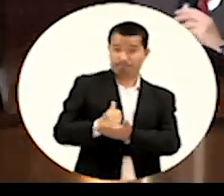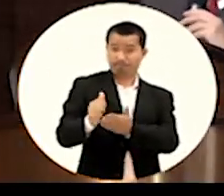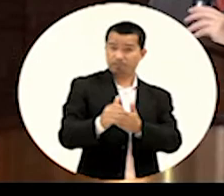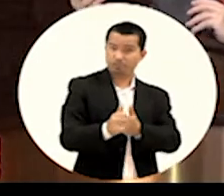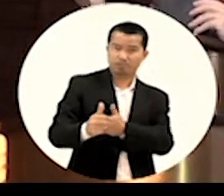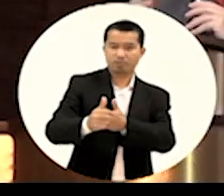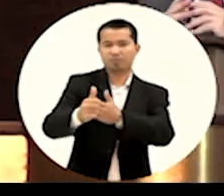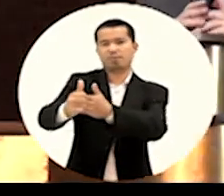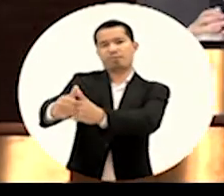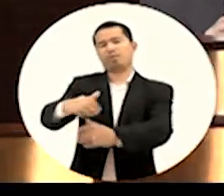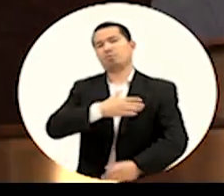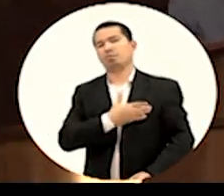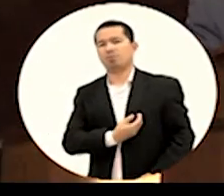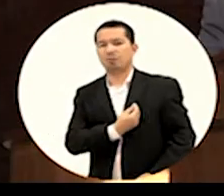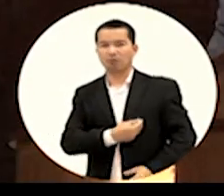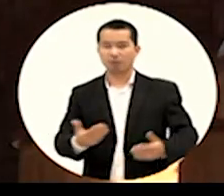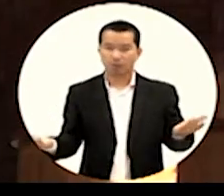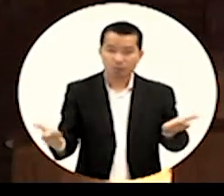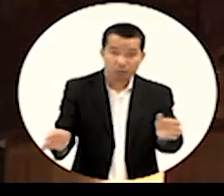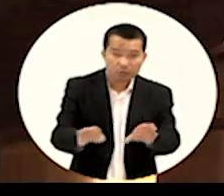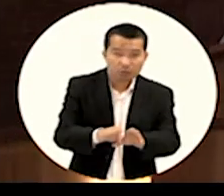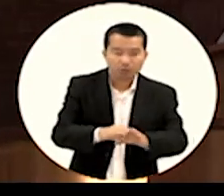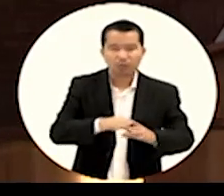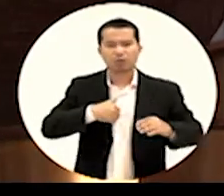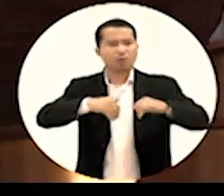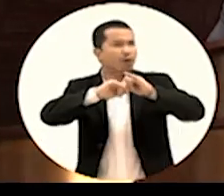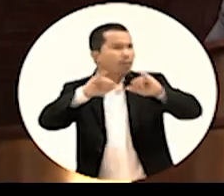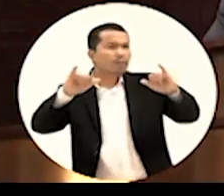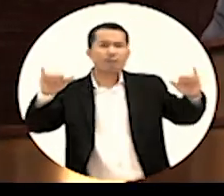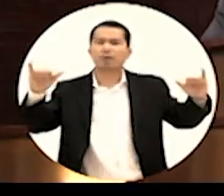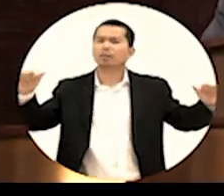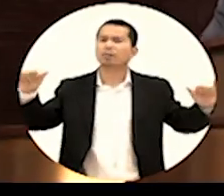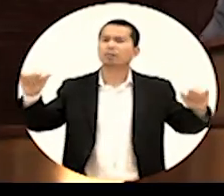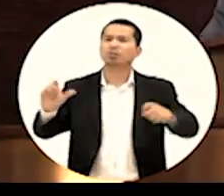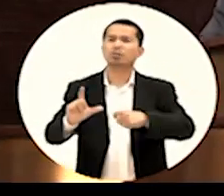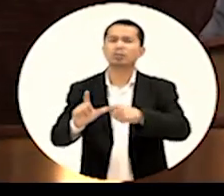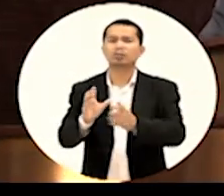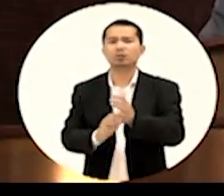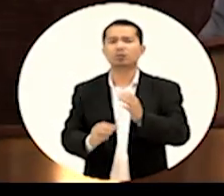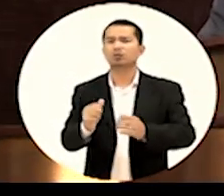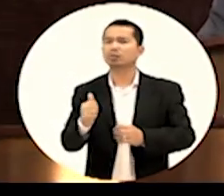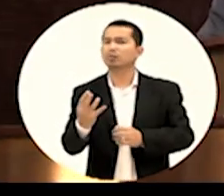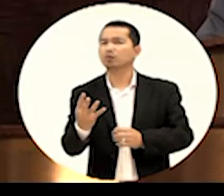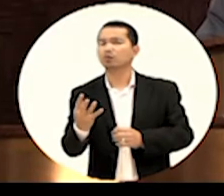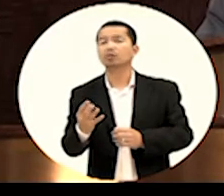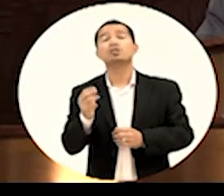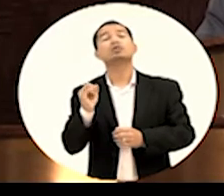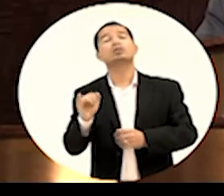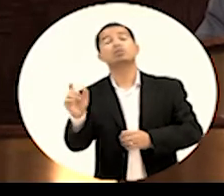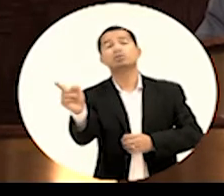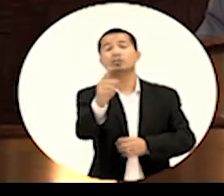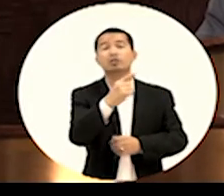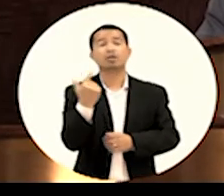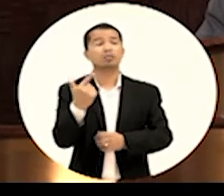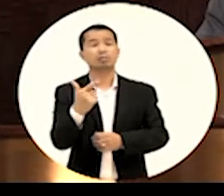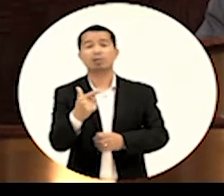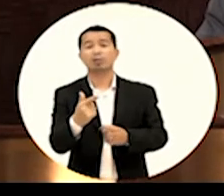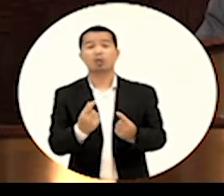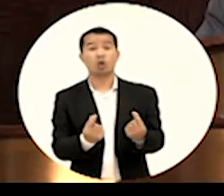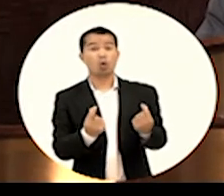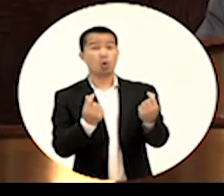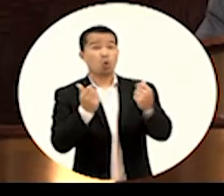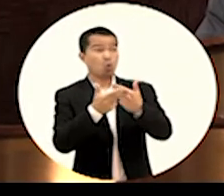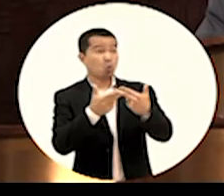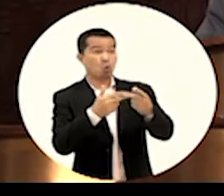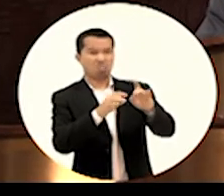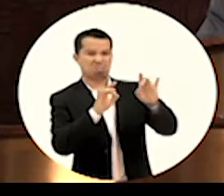vida. Ele vai falar no verso 33 de Lucas 14, assim, pois, todo aquele que dentre vós não